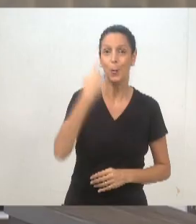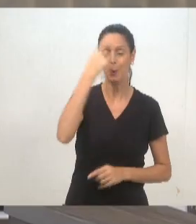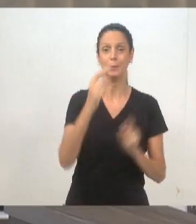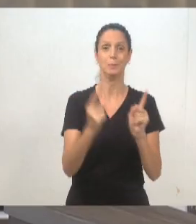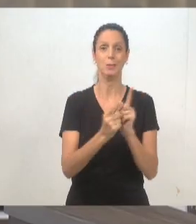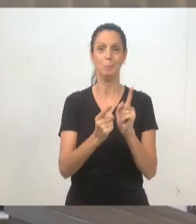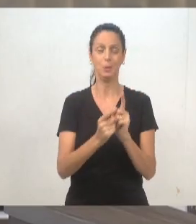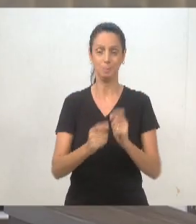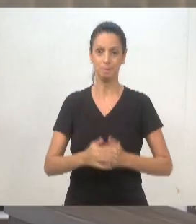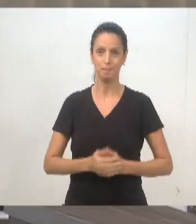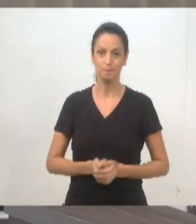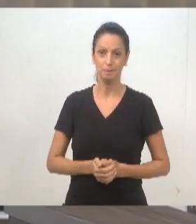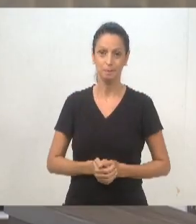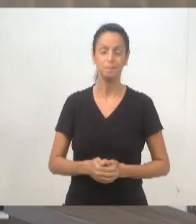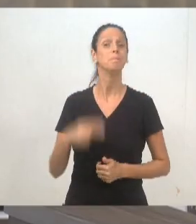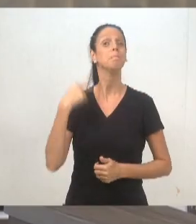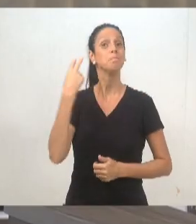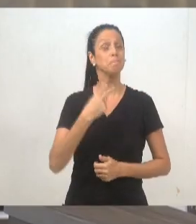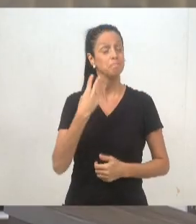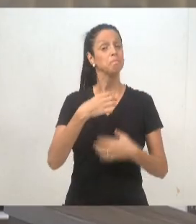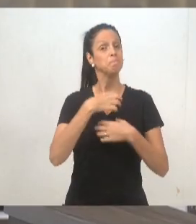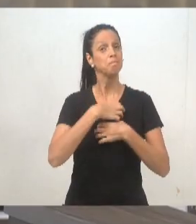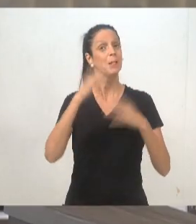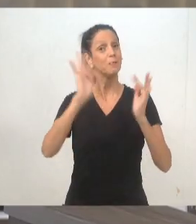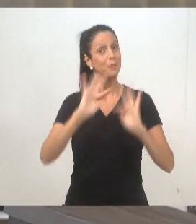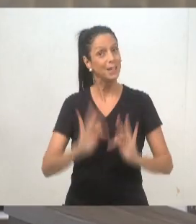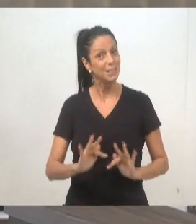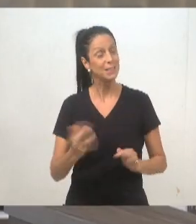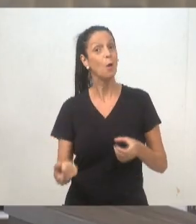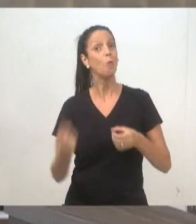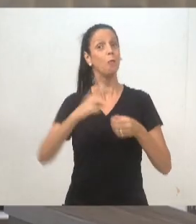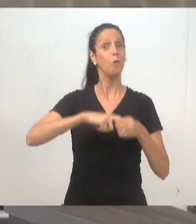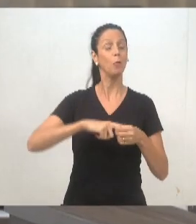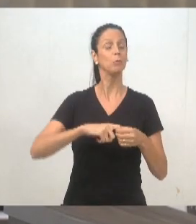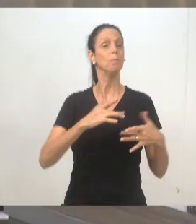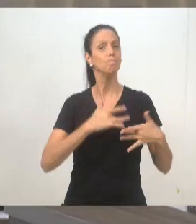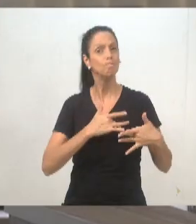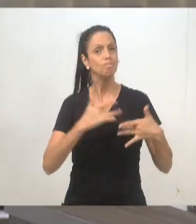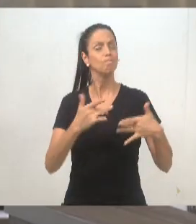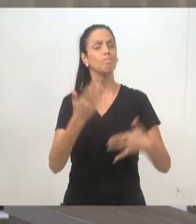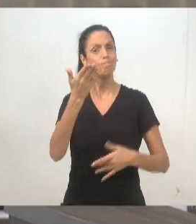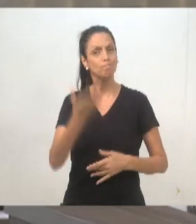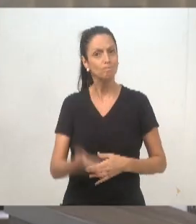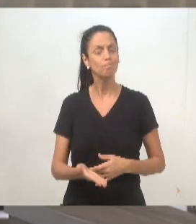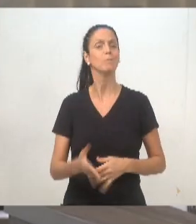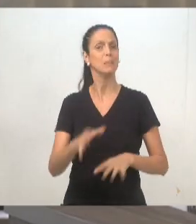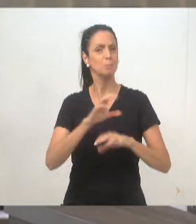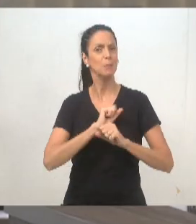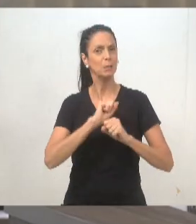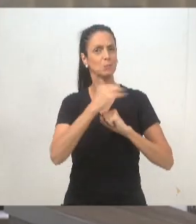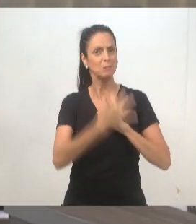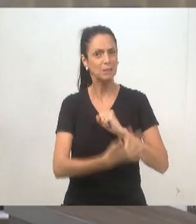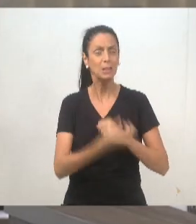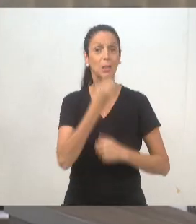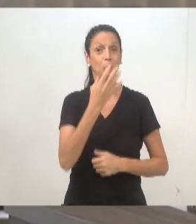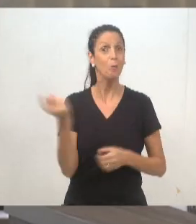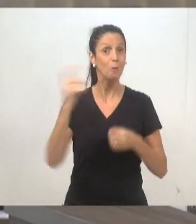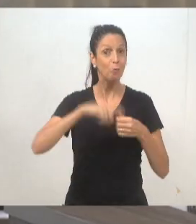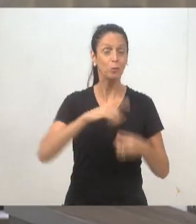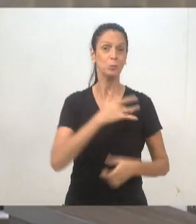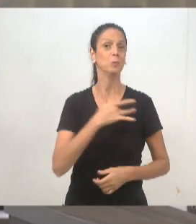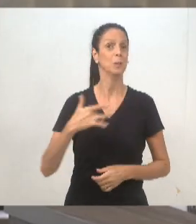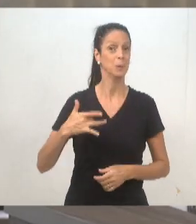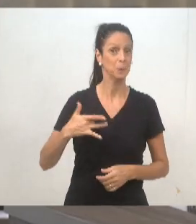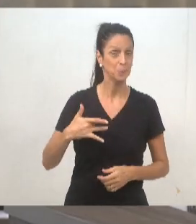Vereador, primeiro eu quero dizer que fico muito feliz de vê-lo novamente aqui, minha solidariedade pela questão da dengue, bom vê-lo com saúde aqui. E